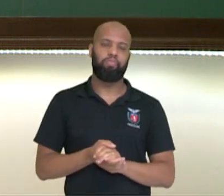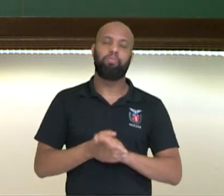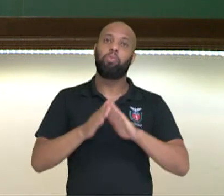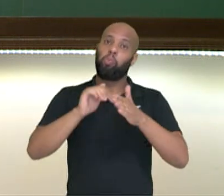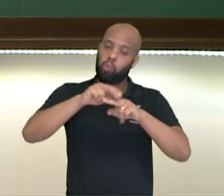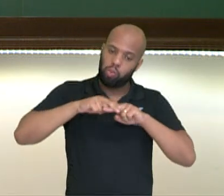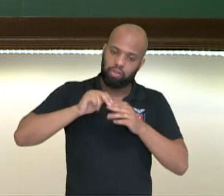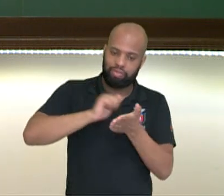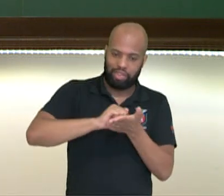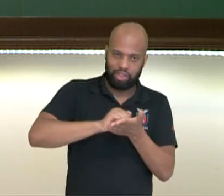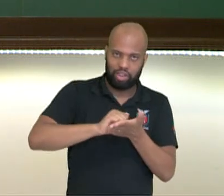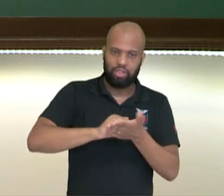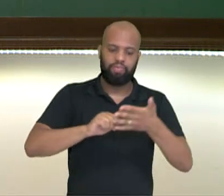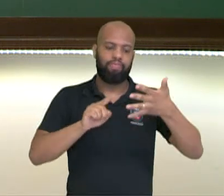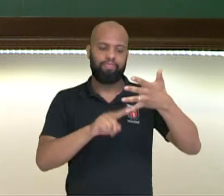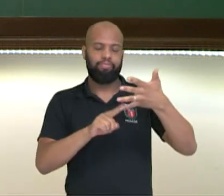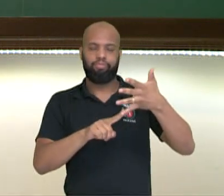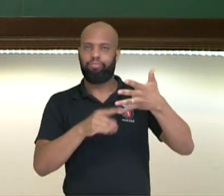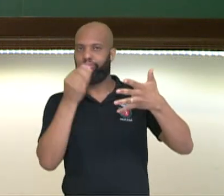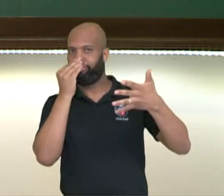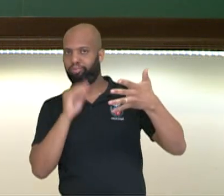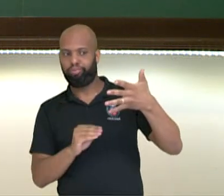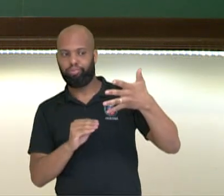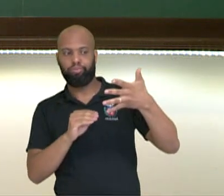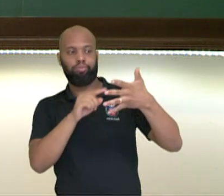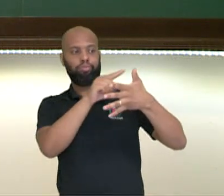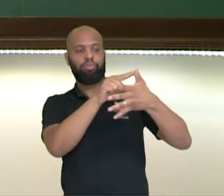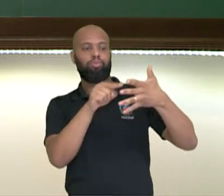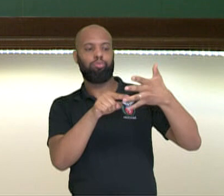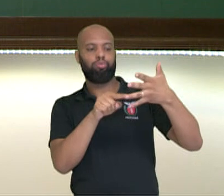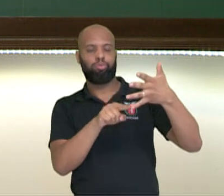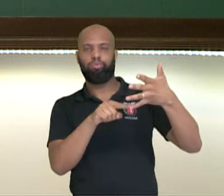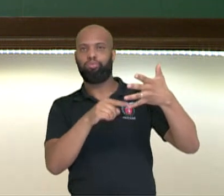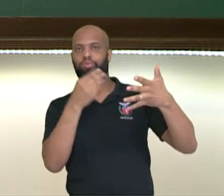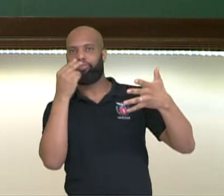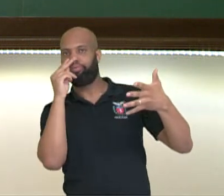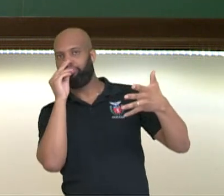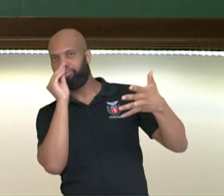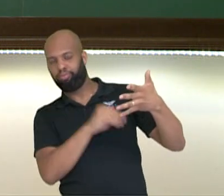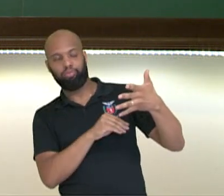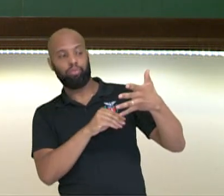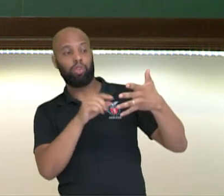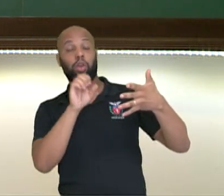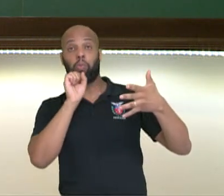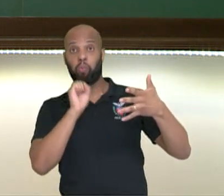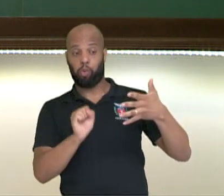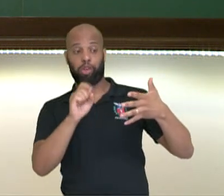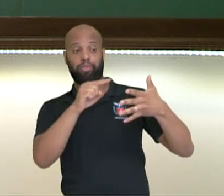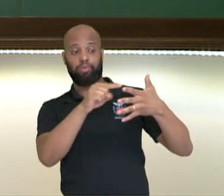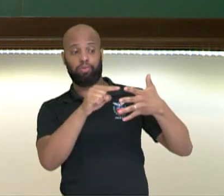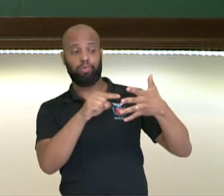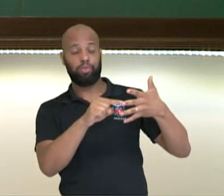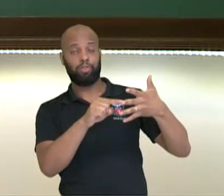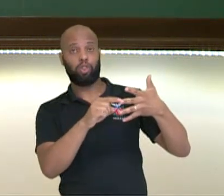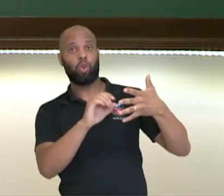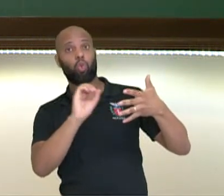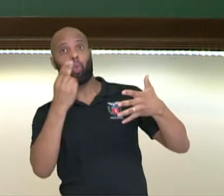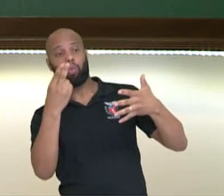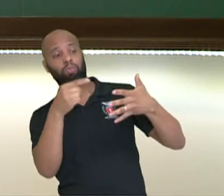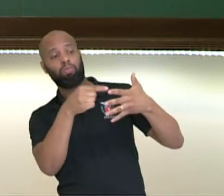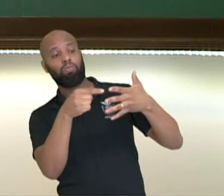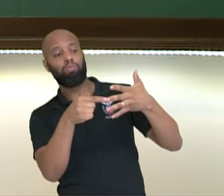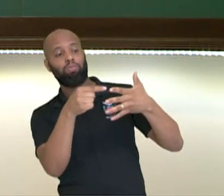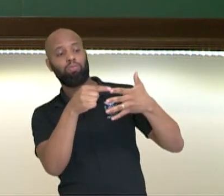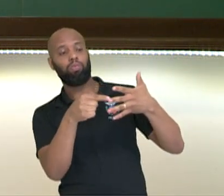Então, esquece a letra E. Então, só tenho duas alternativas que eu estou em dúvida. A letra B e